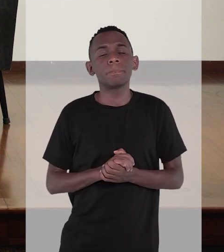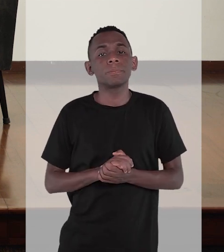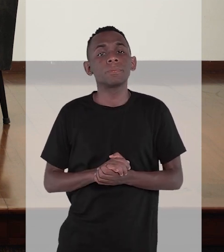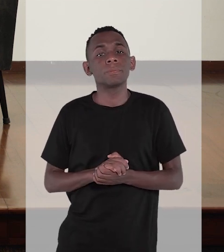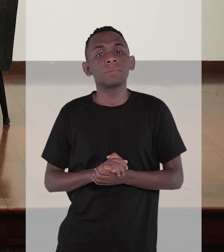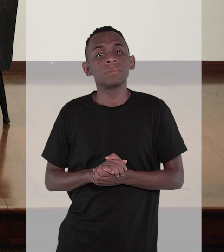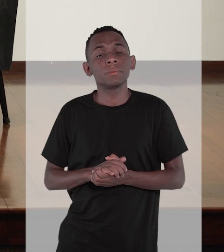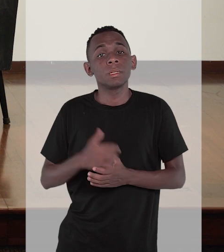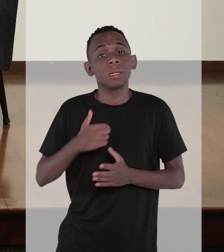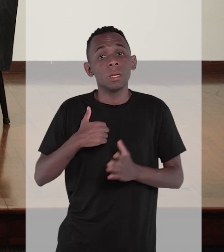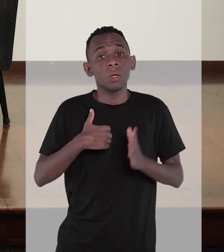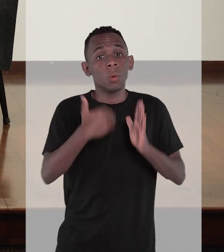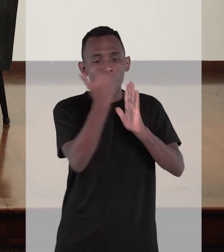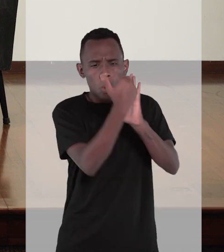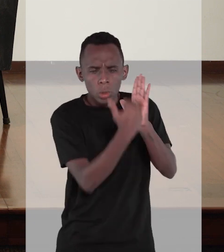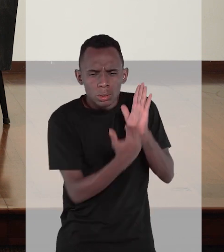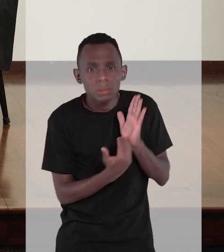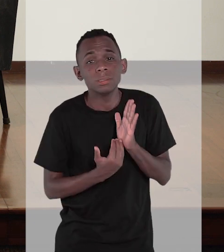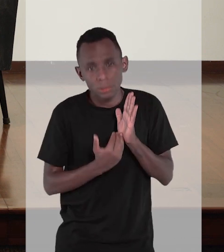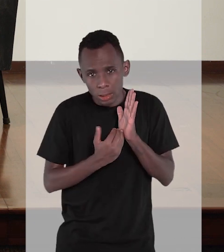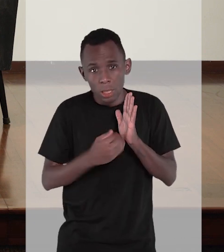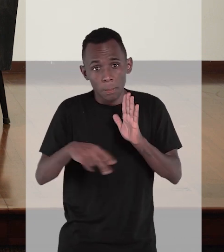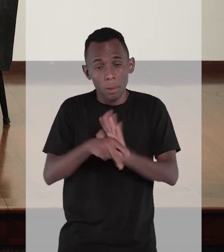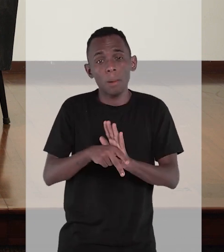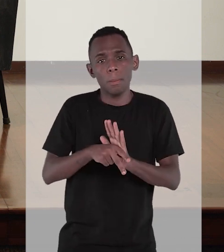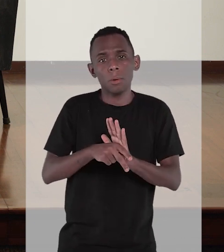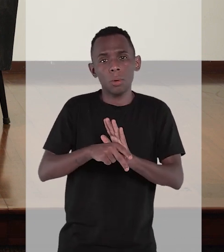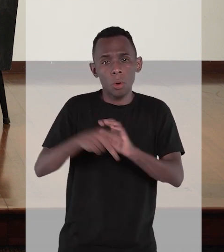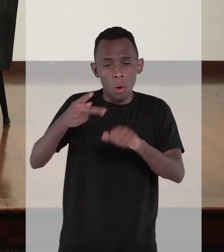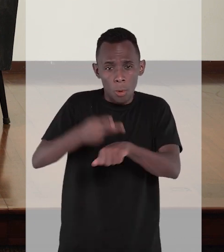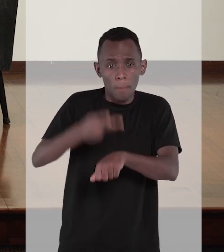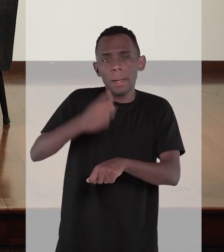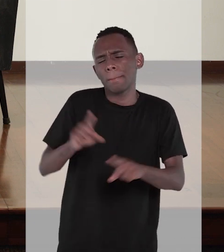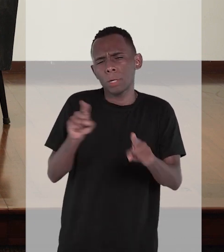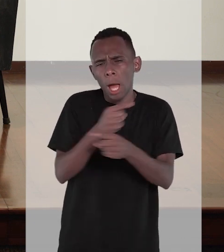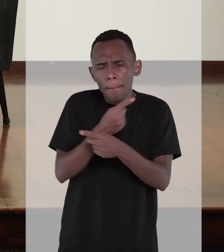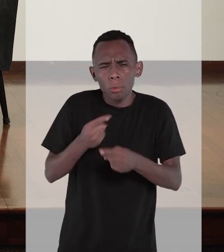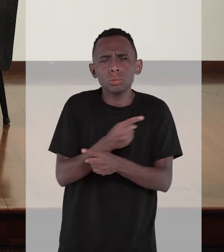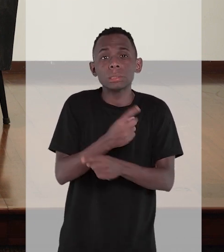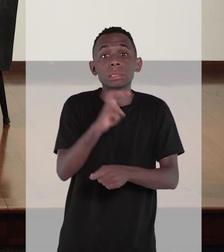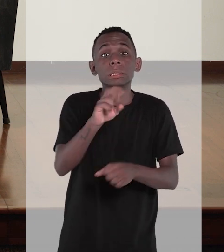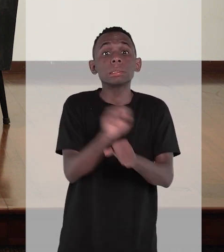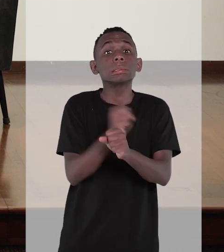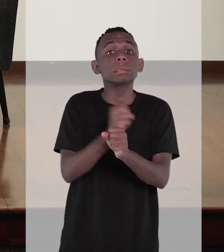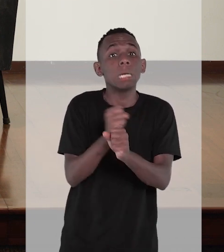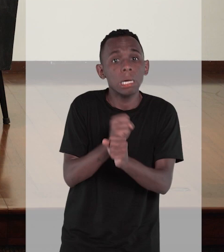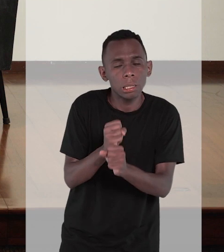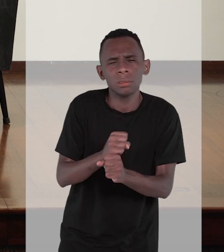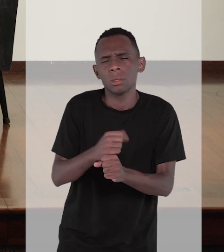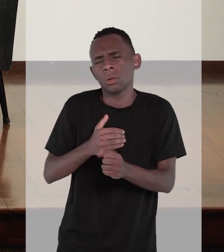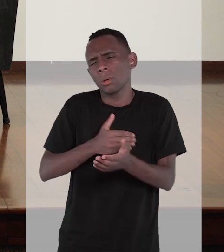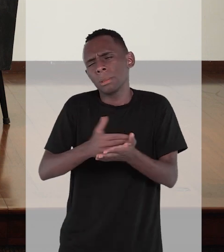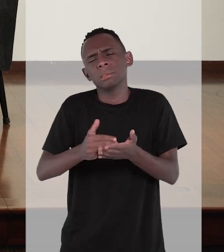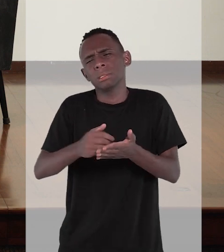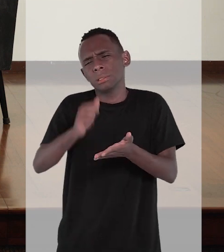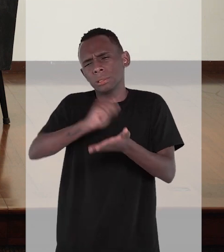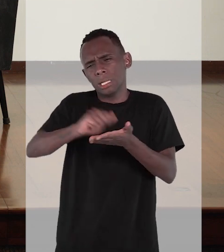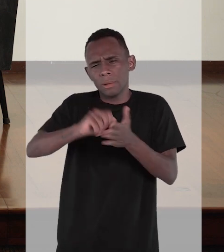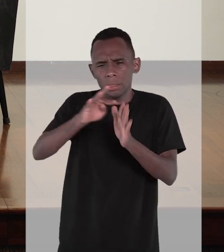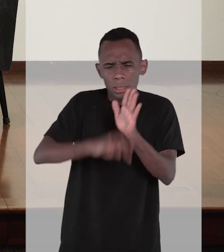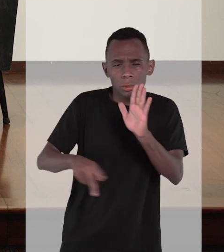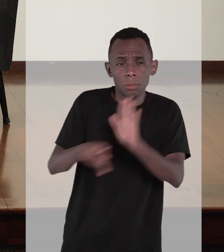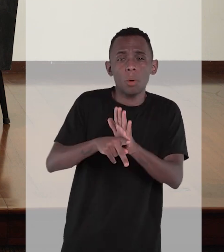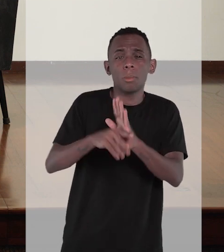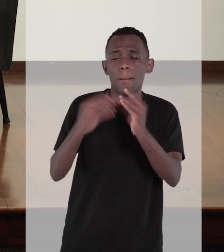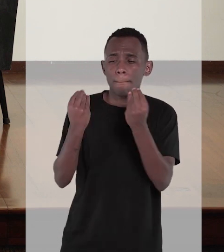tentar. E aí eu me tornei roteirista do Prêmio da Música por 5 anos. E comecei a escrever algumas coisas no